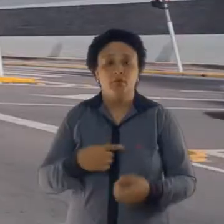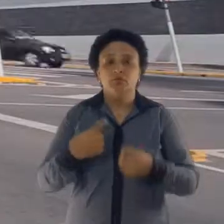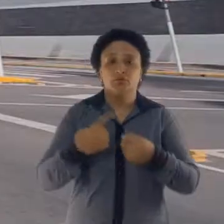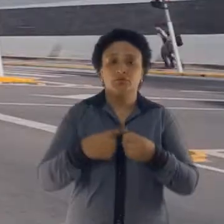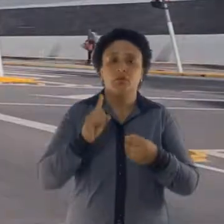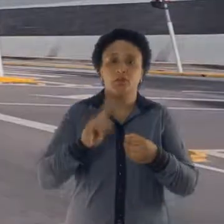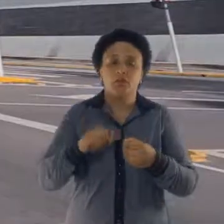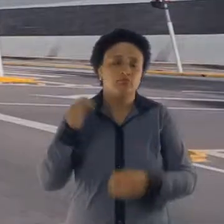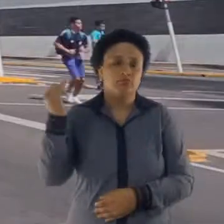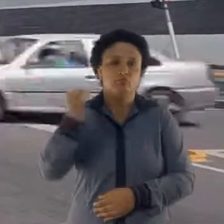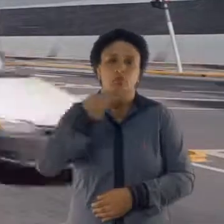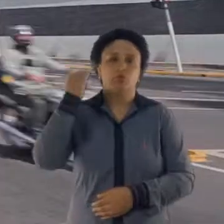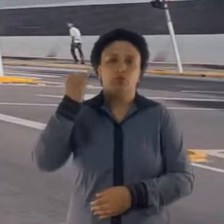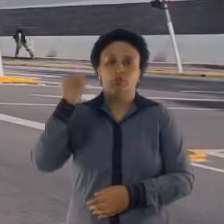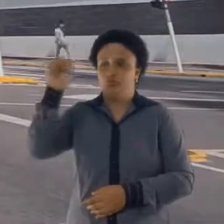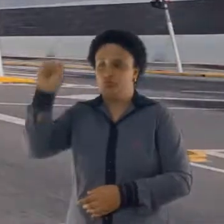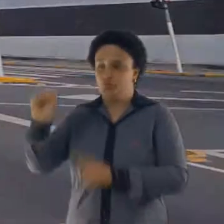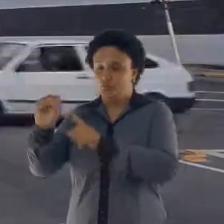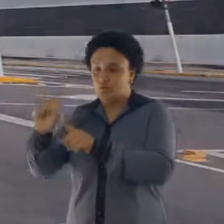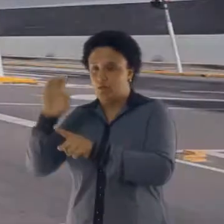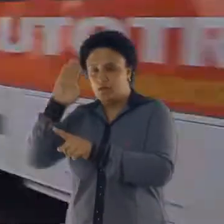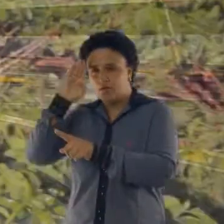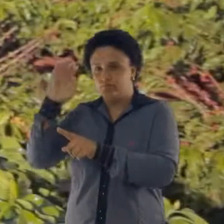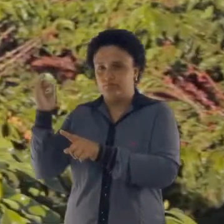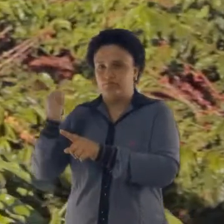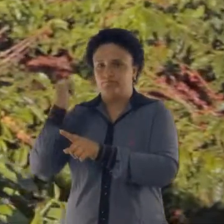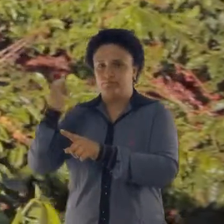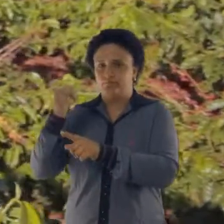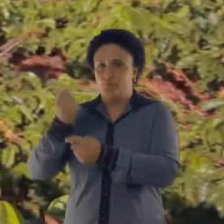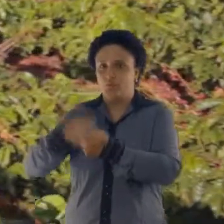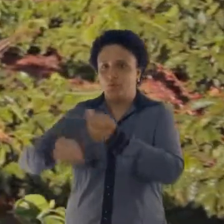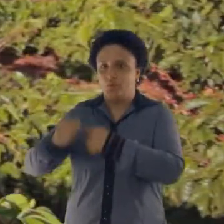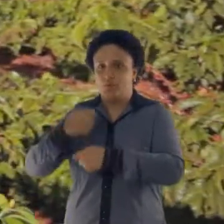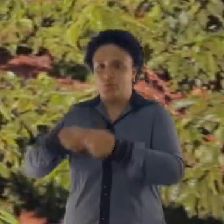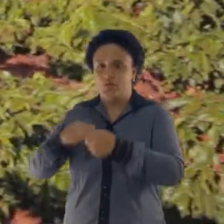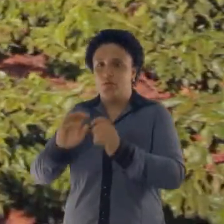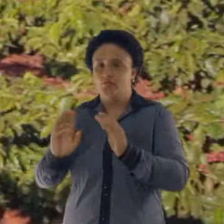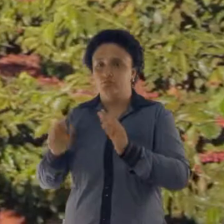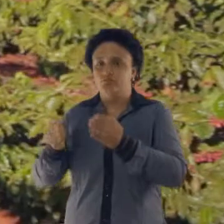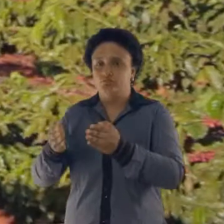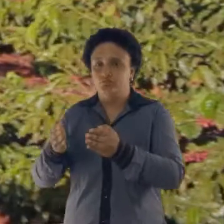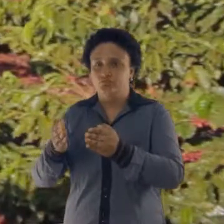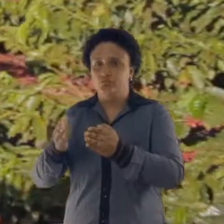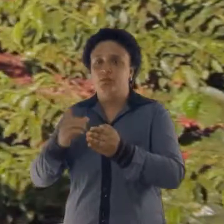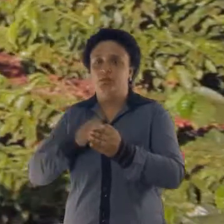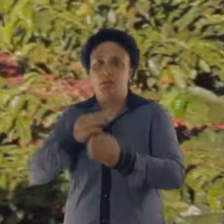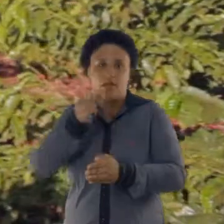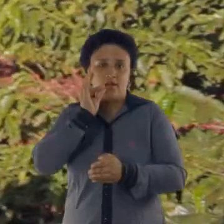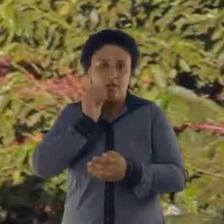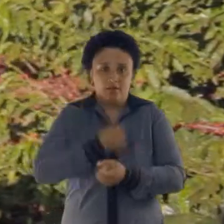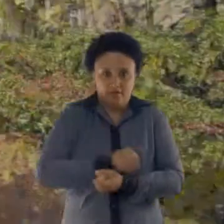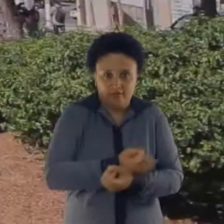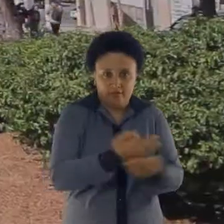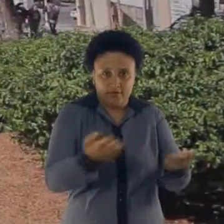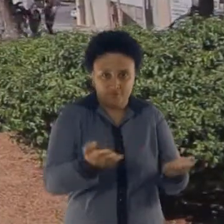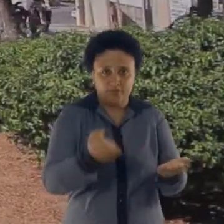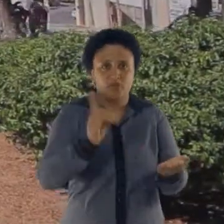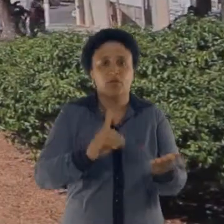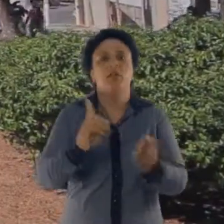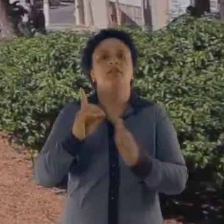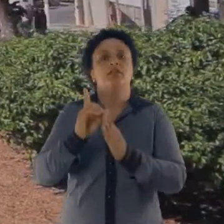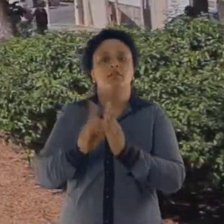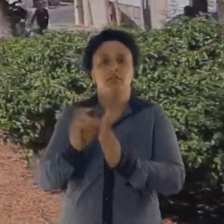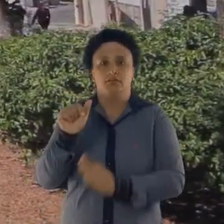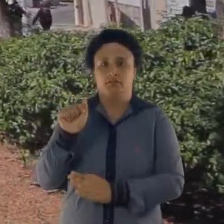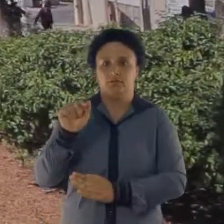O município é um dos mais importantes da região sul do estado e sua economia se desenvolveu a partir da produção cafeeira. Desde